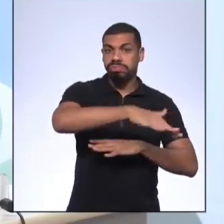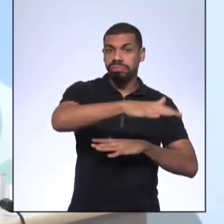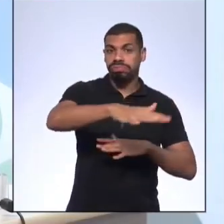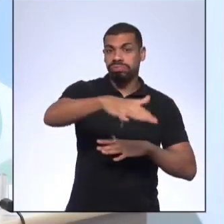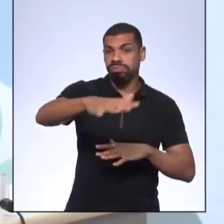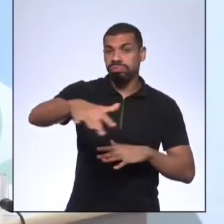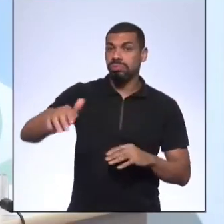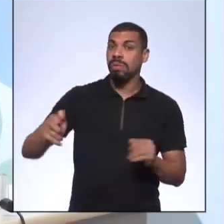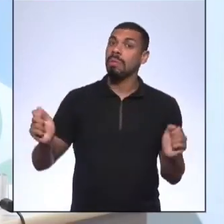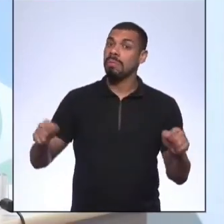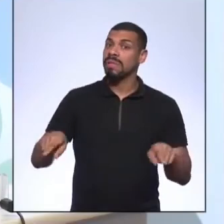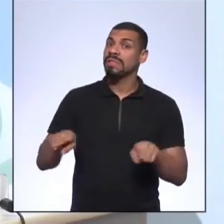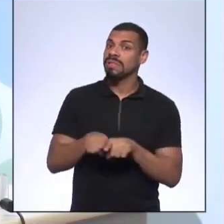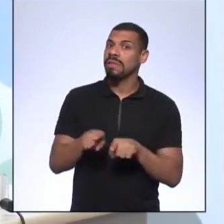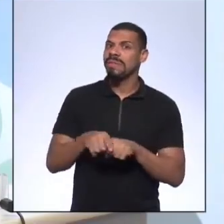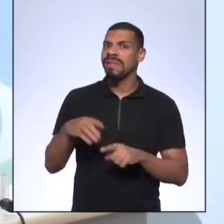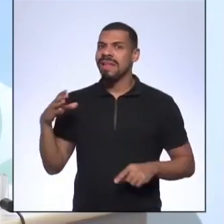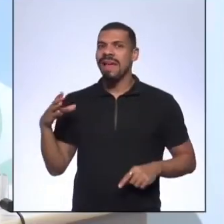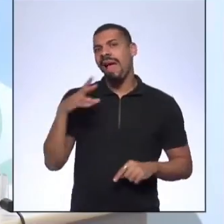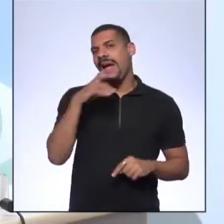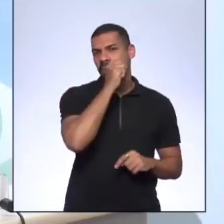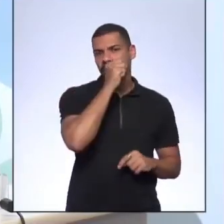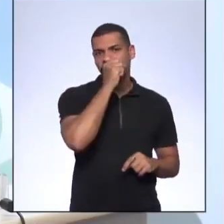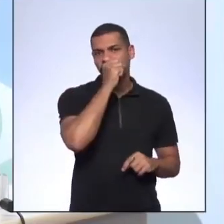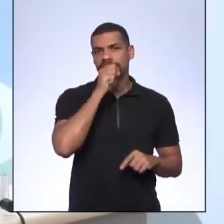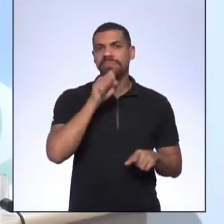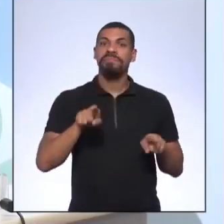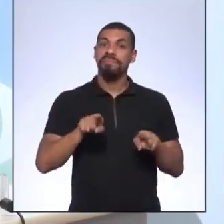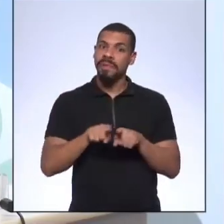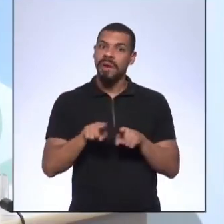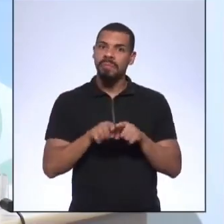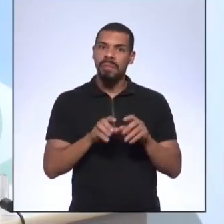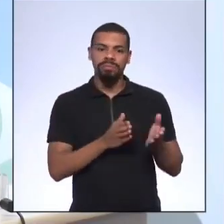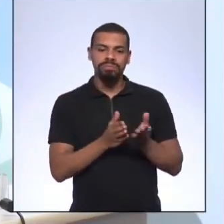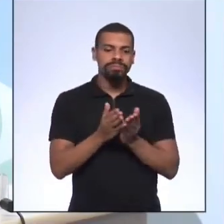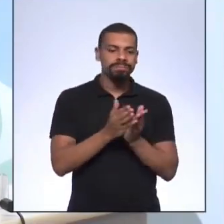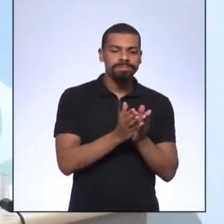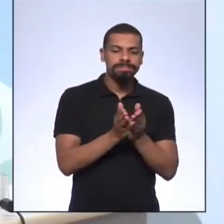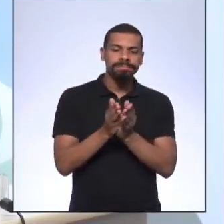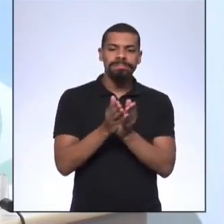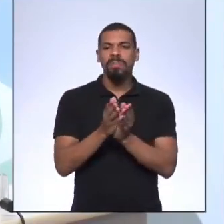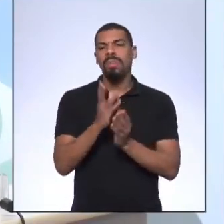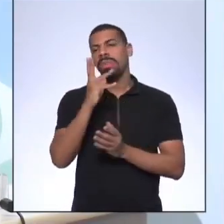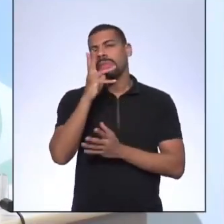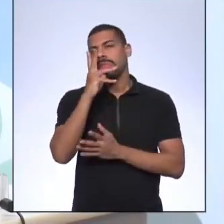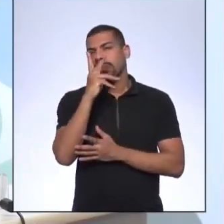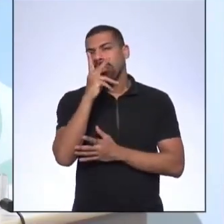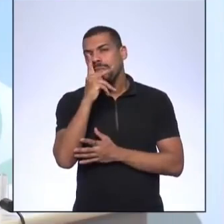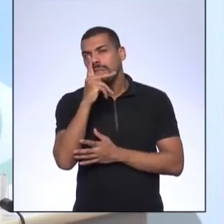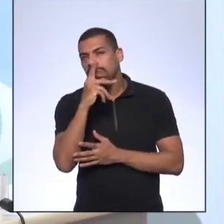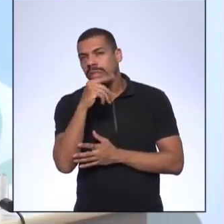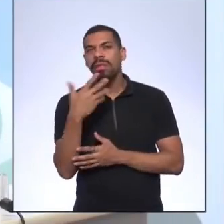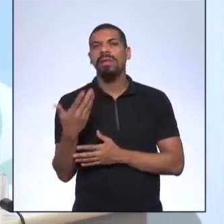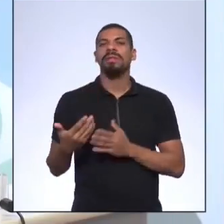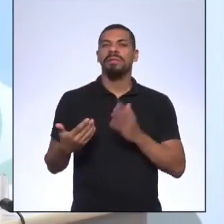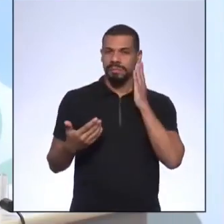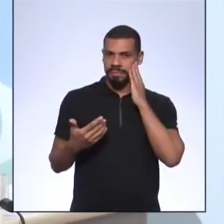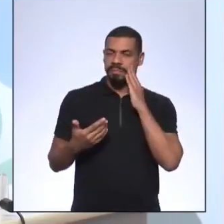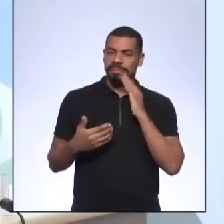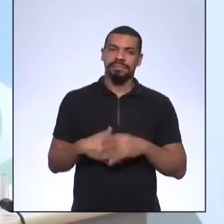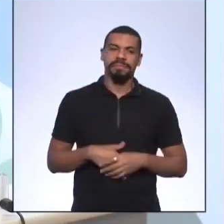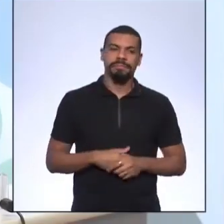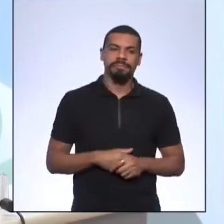então, mas que também sejam rápidas na hora de você traçar uma nova rota, não ser tão trabalhoso ali o manejo